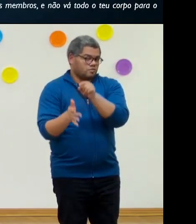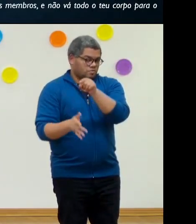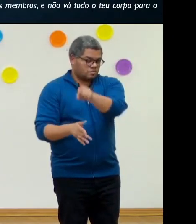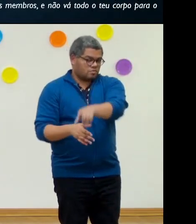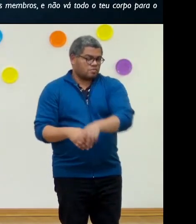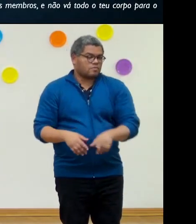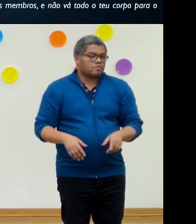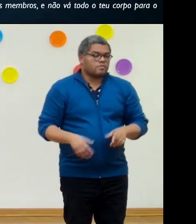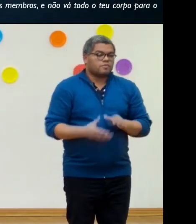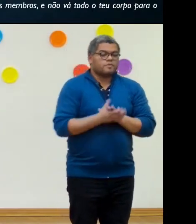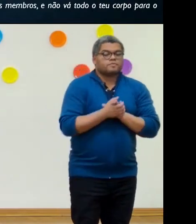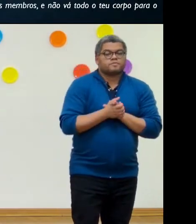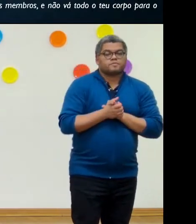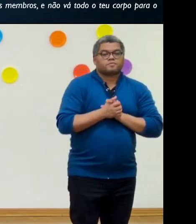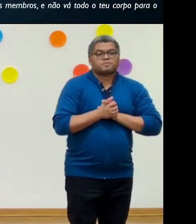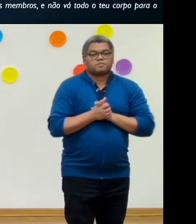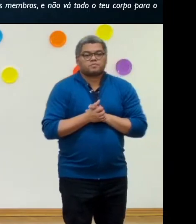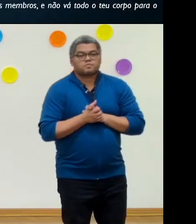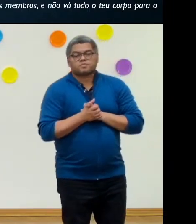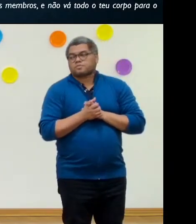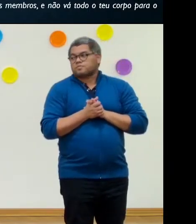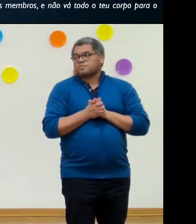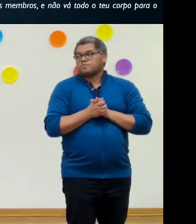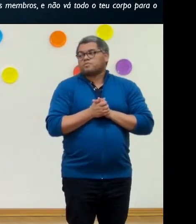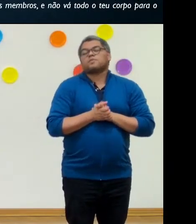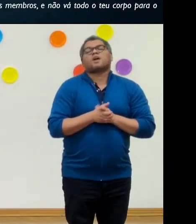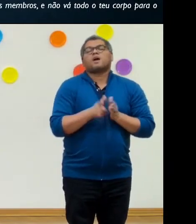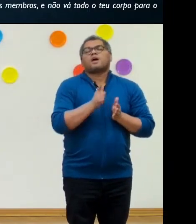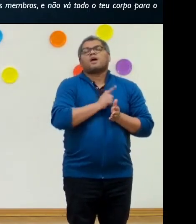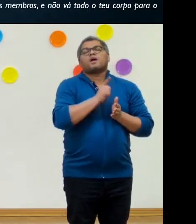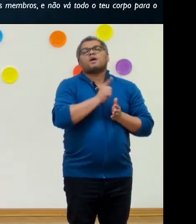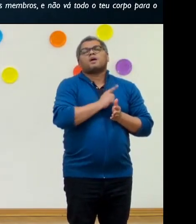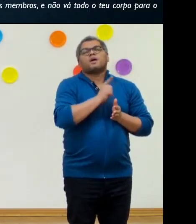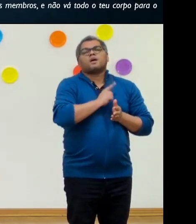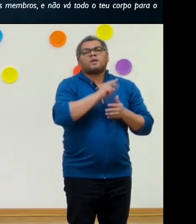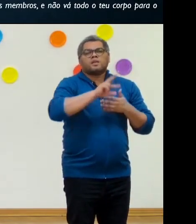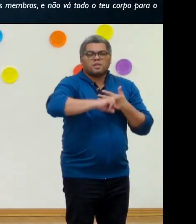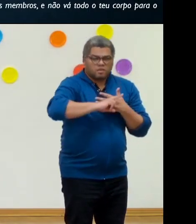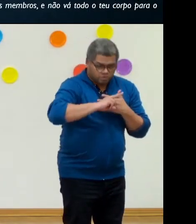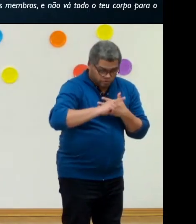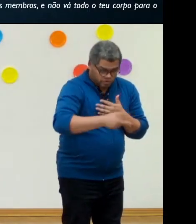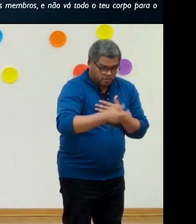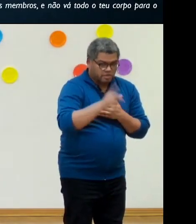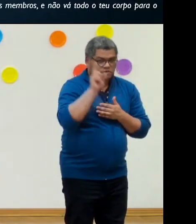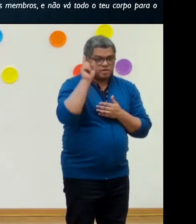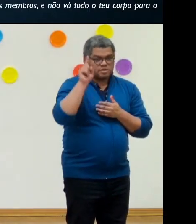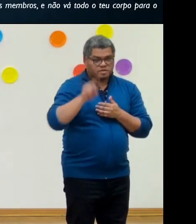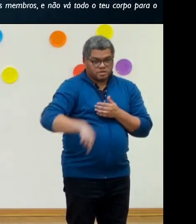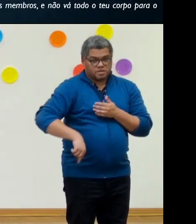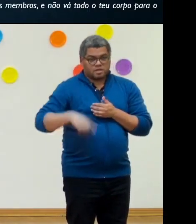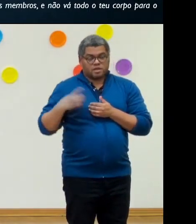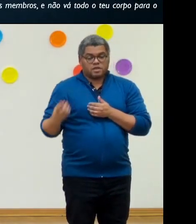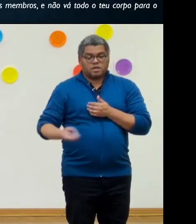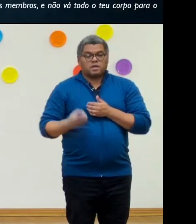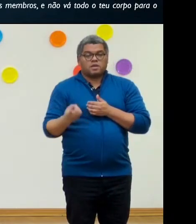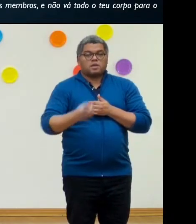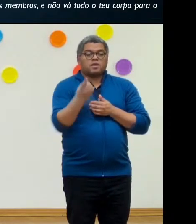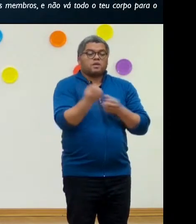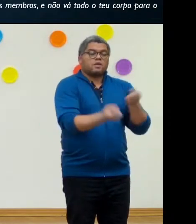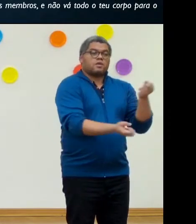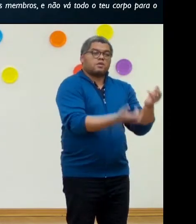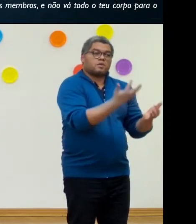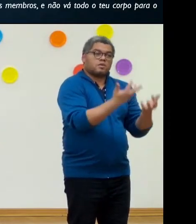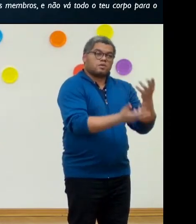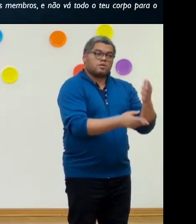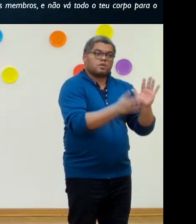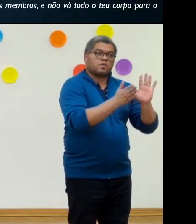Pessoal, a presente vida não é a única que temos. Tem castigo para isso e é eterno. Jesus não brinca com castigo. O inferno é prometido para os